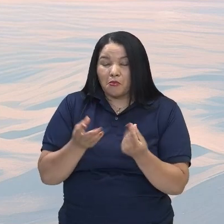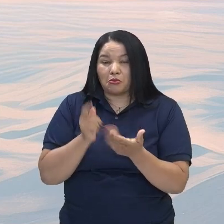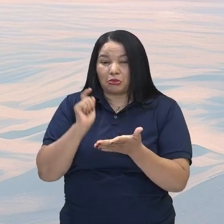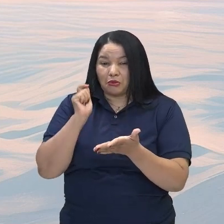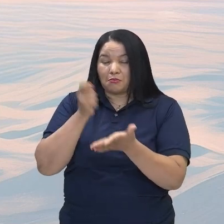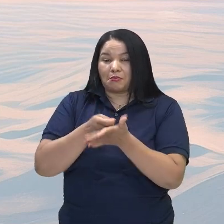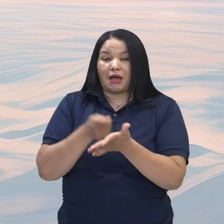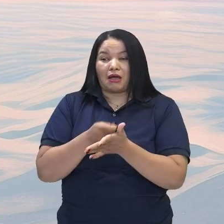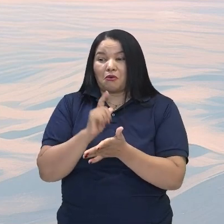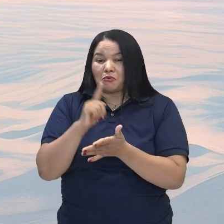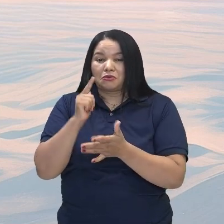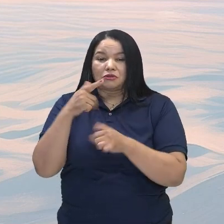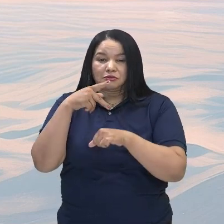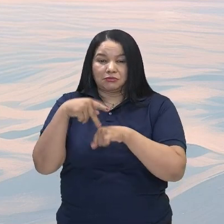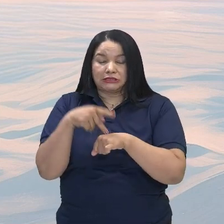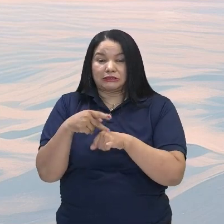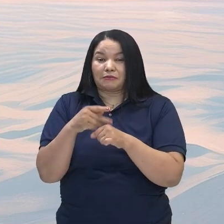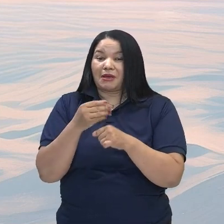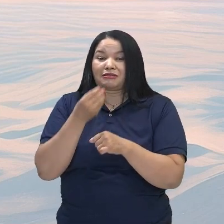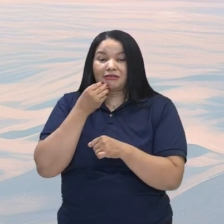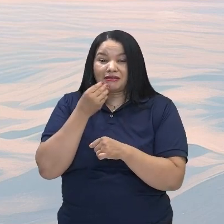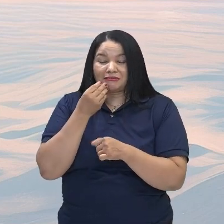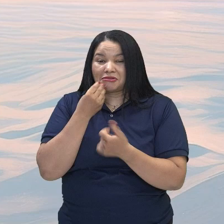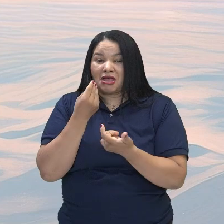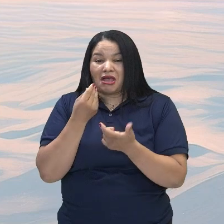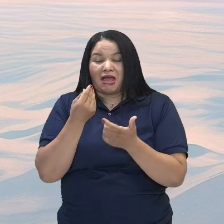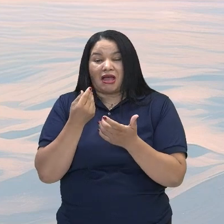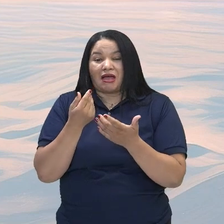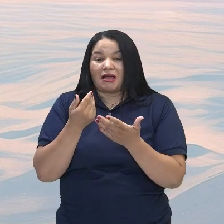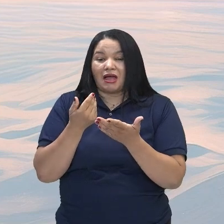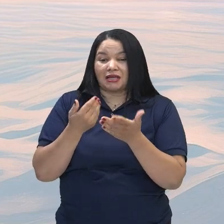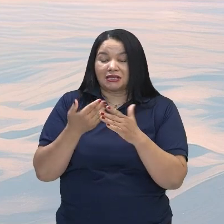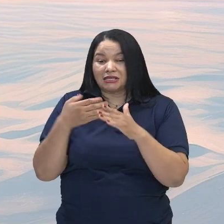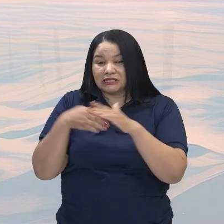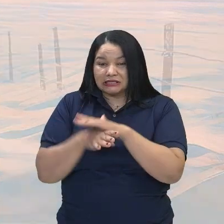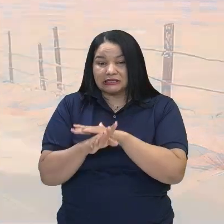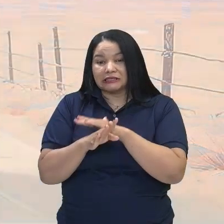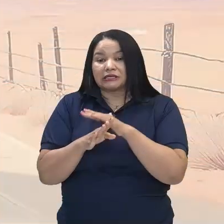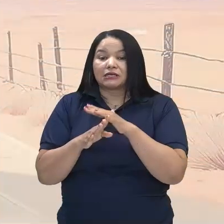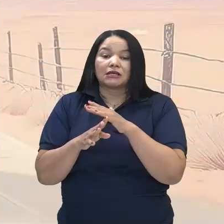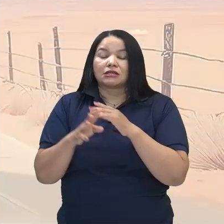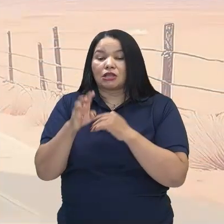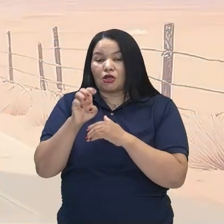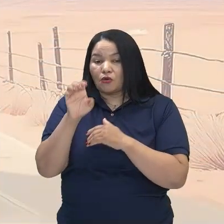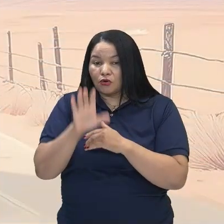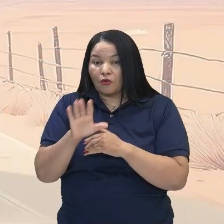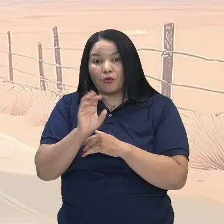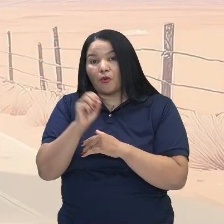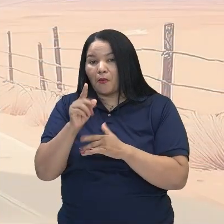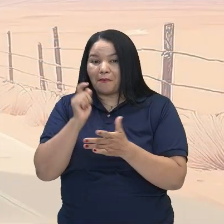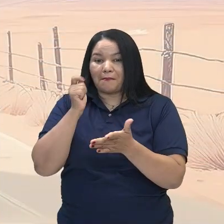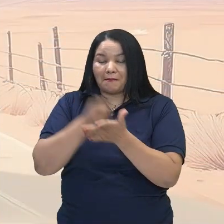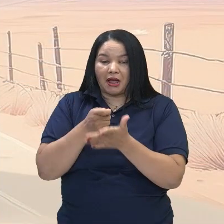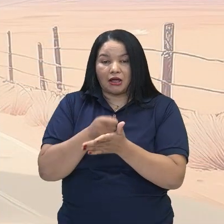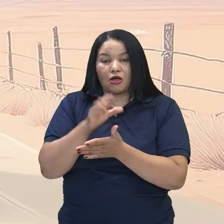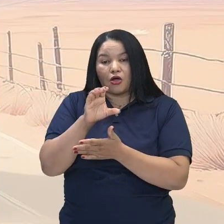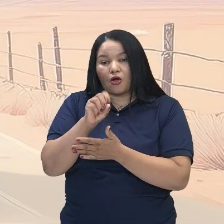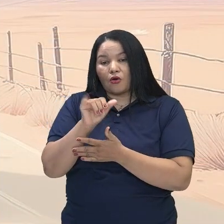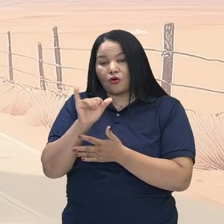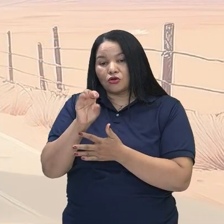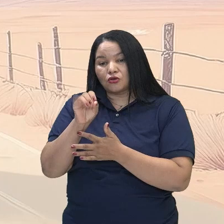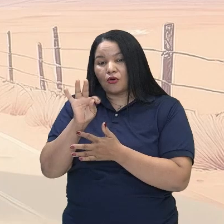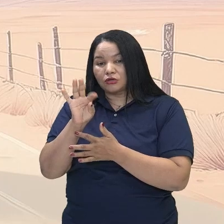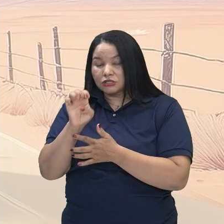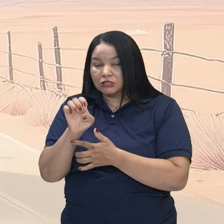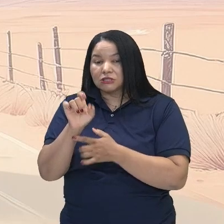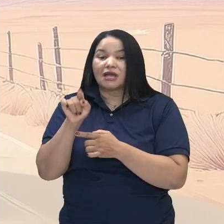pessoas para tentar entrar ilegalmente em países da Europa. Ou mesmo pagam agentes conhecidos como os coiotes para entrar